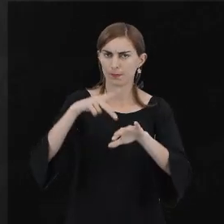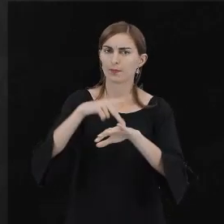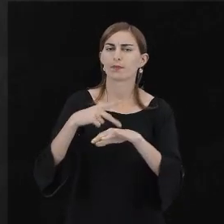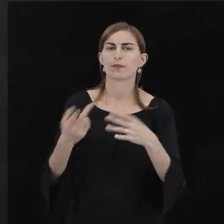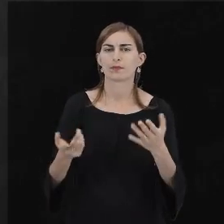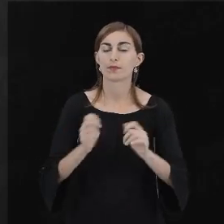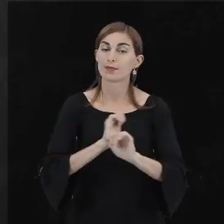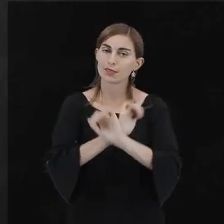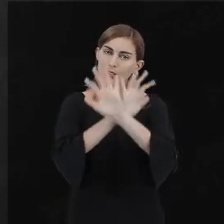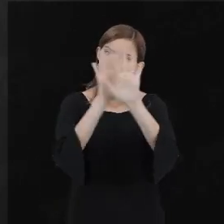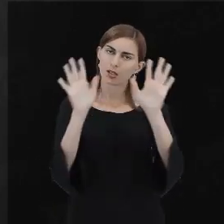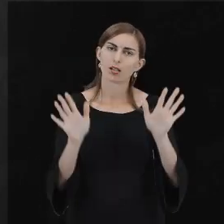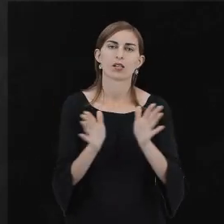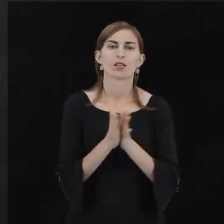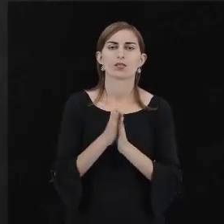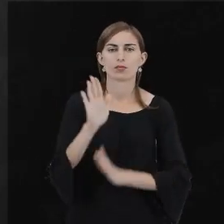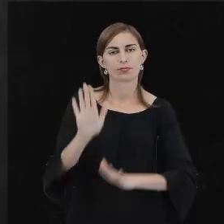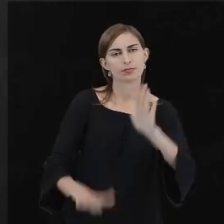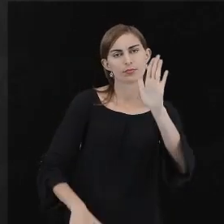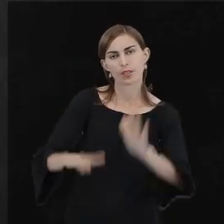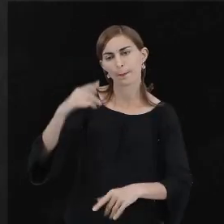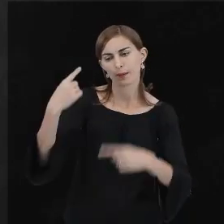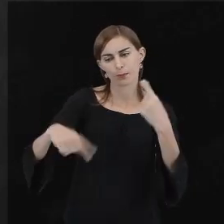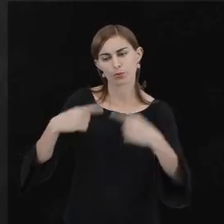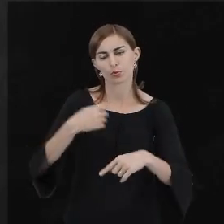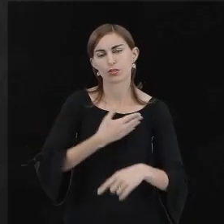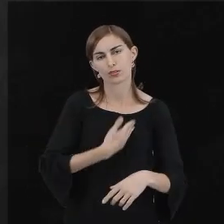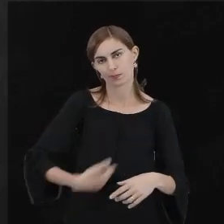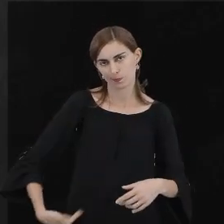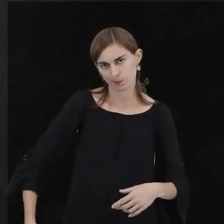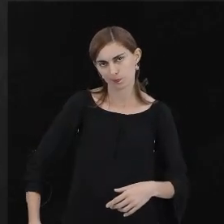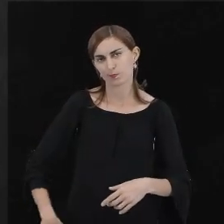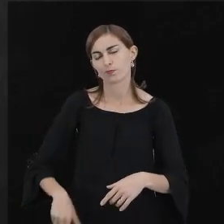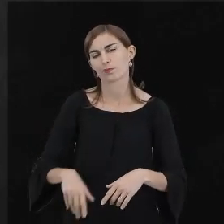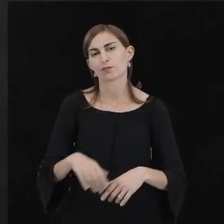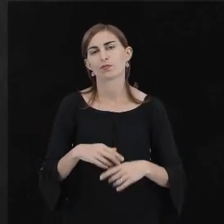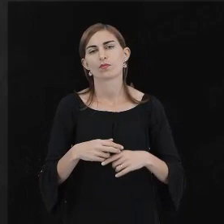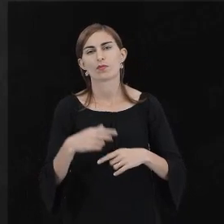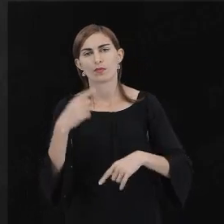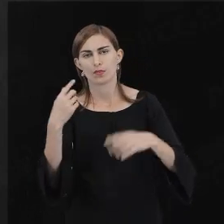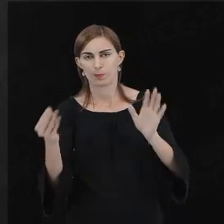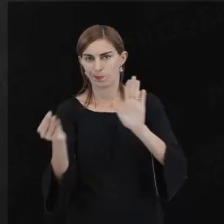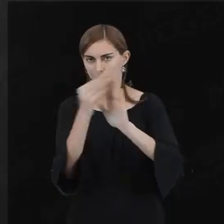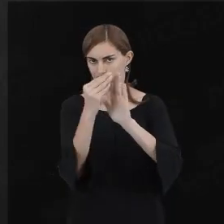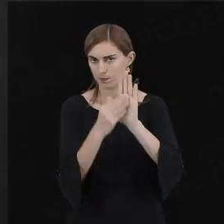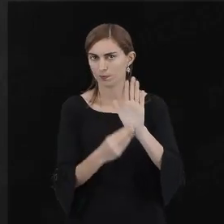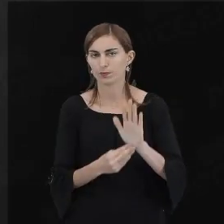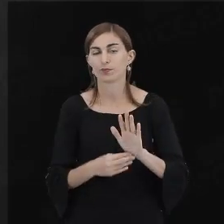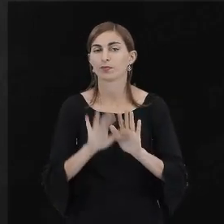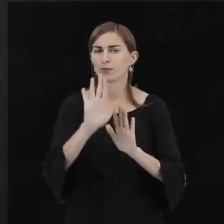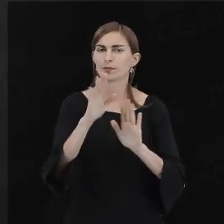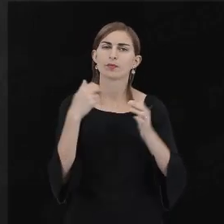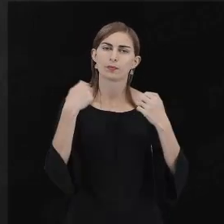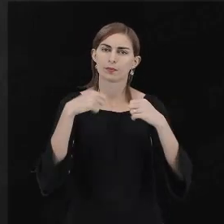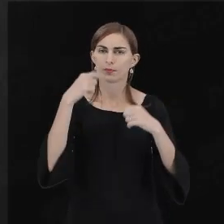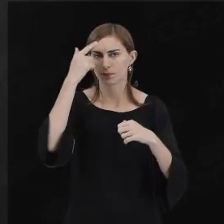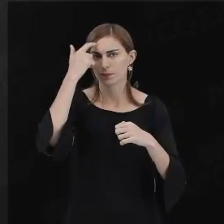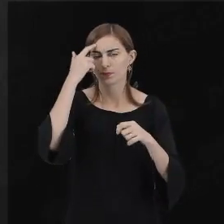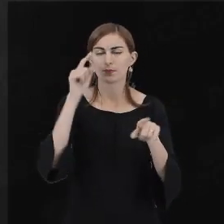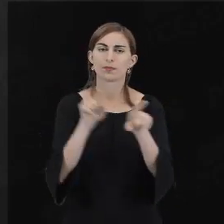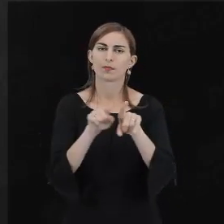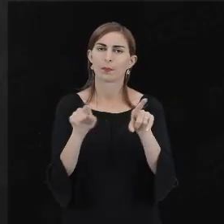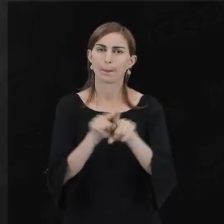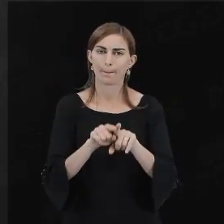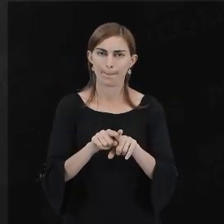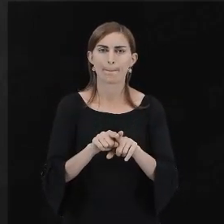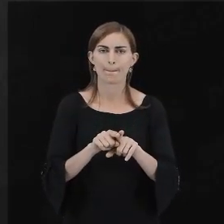que eles vão depender das políticas públicas que vão ser implementadas, mas a gente precisa pensar também que esse